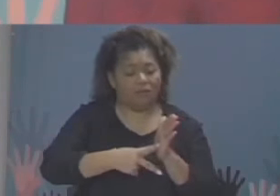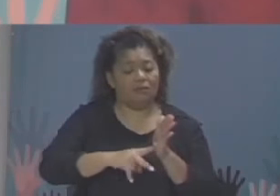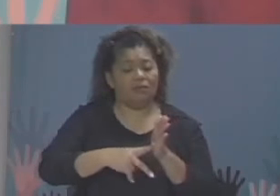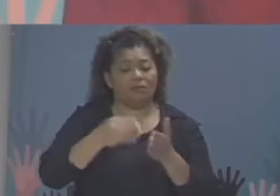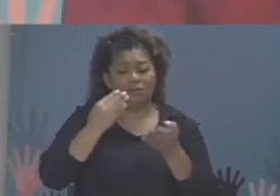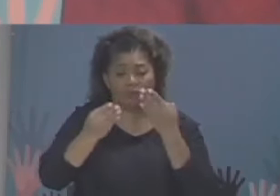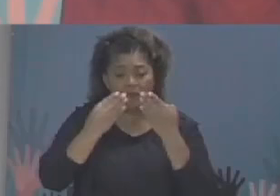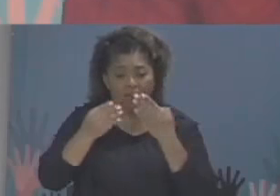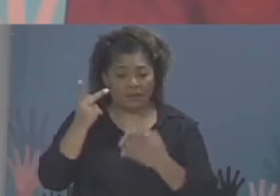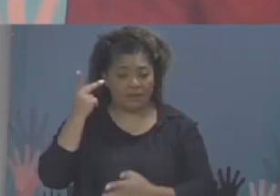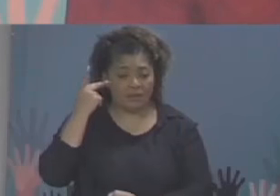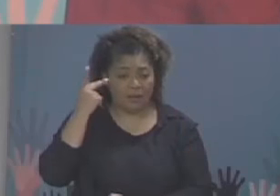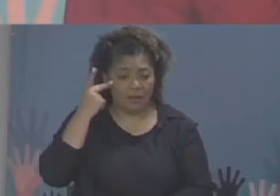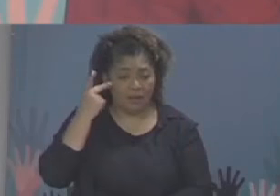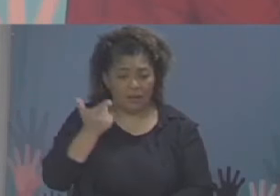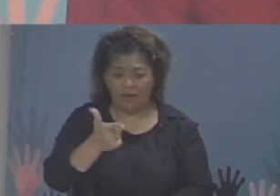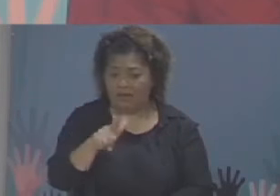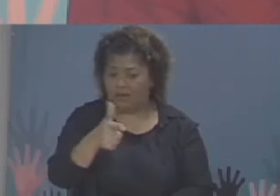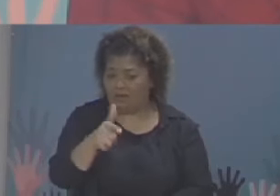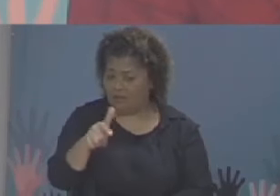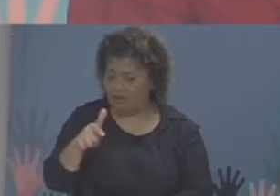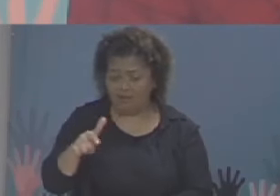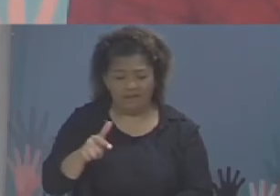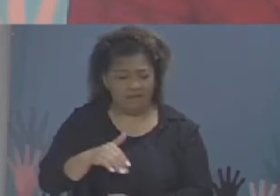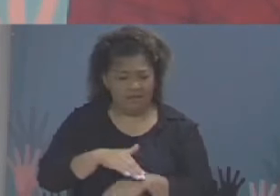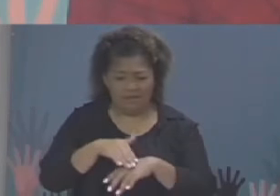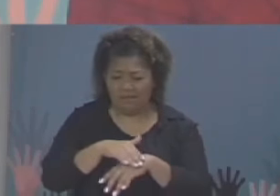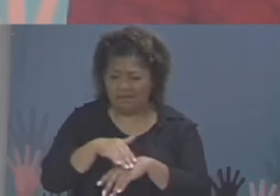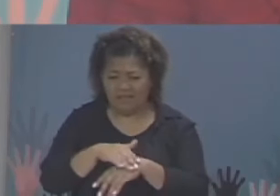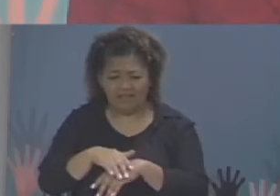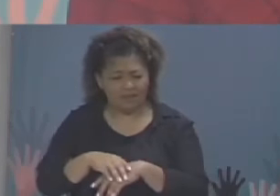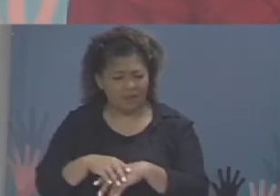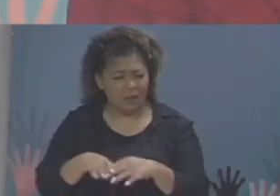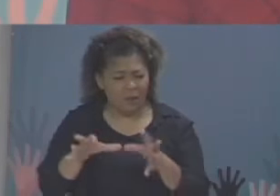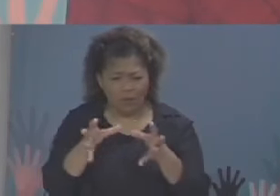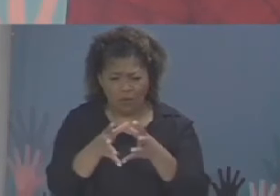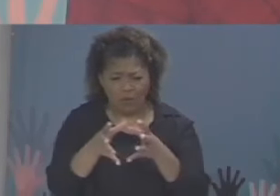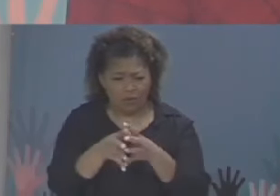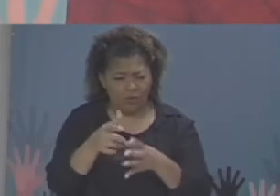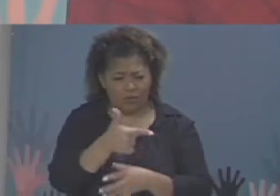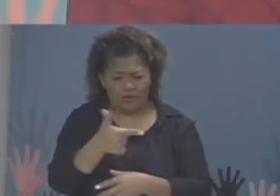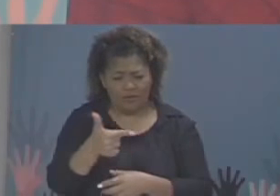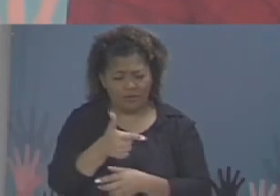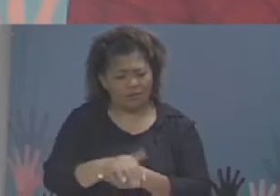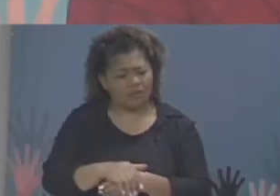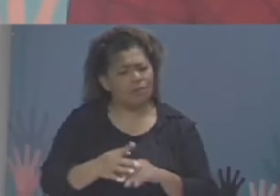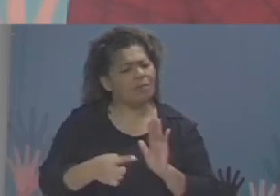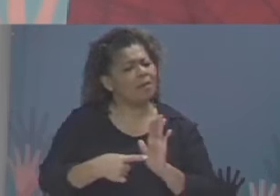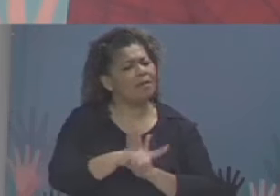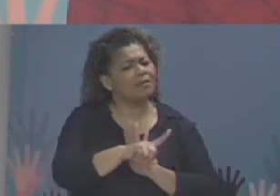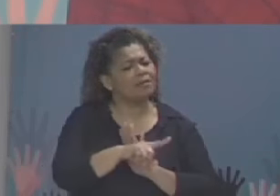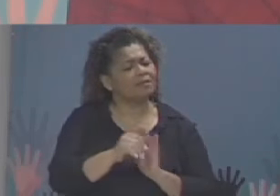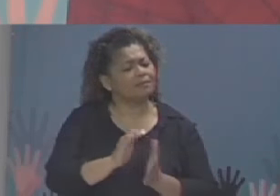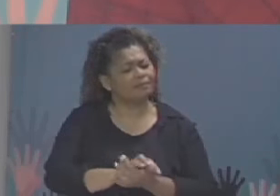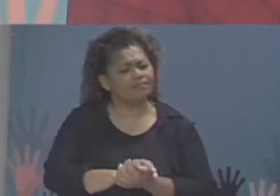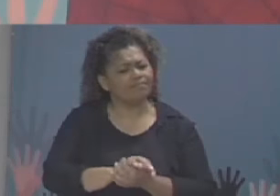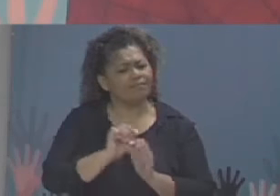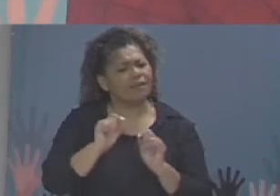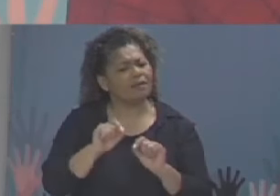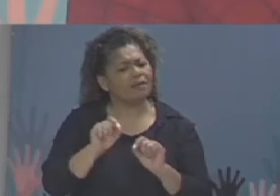vocês, cessearam o diálogo com os sindicatos psicólogos. E aí uma pergunta para você, Rogério Oliveira, é